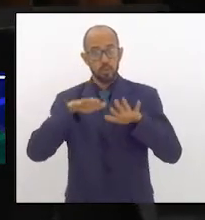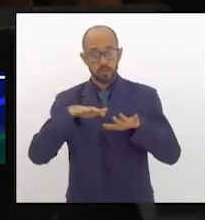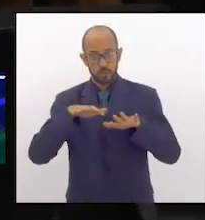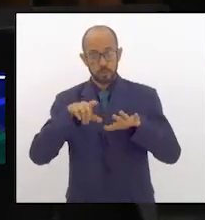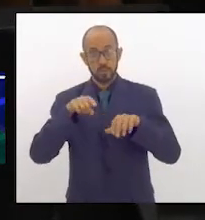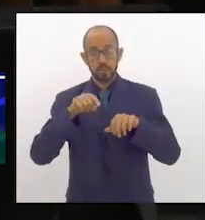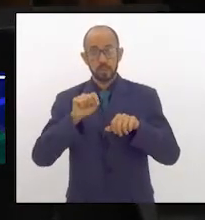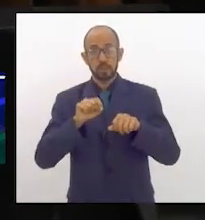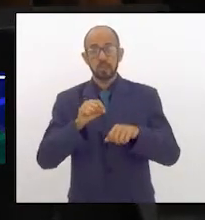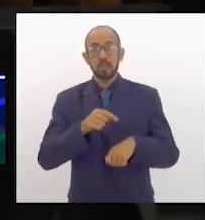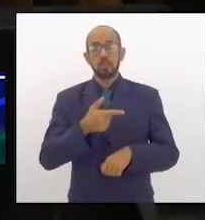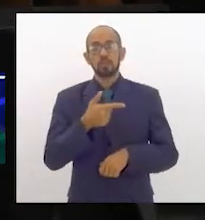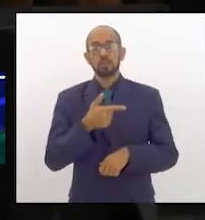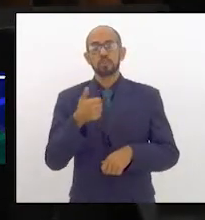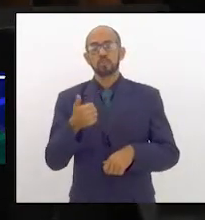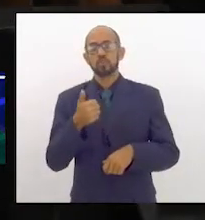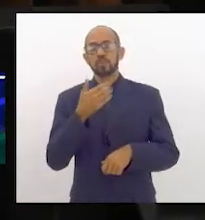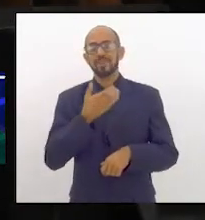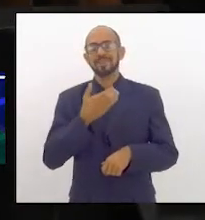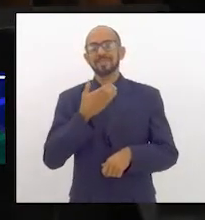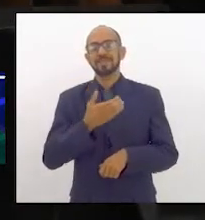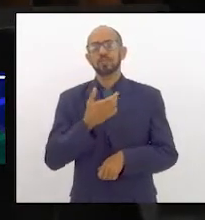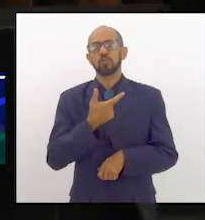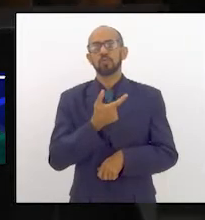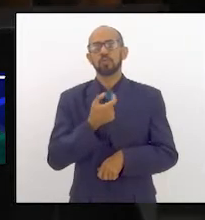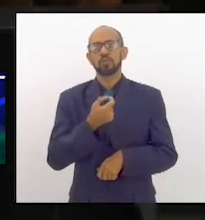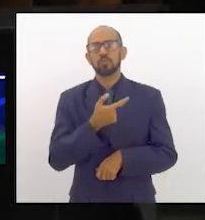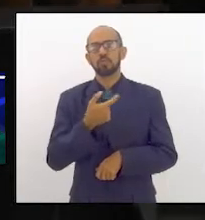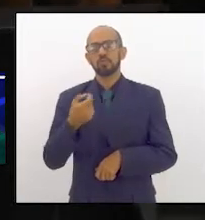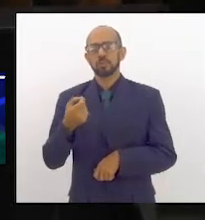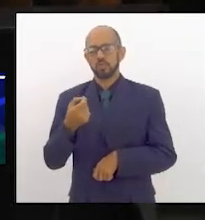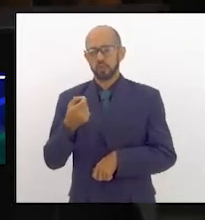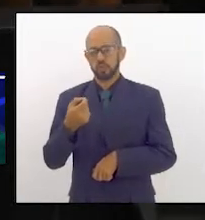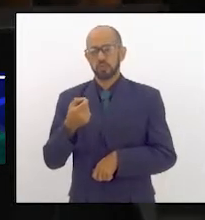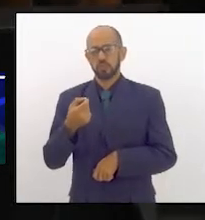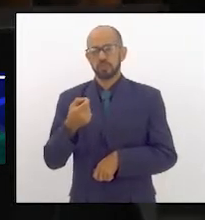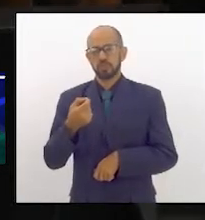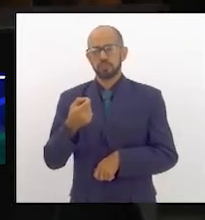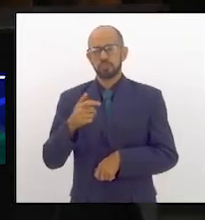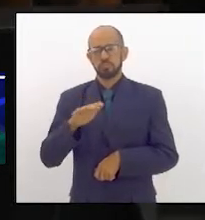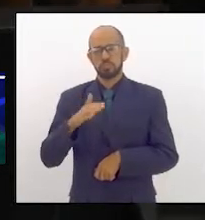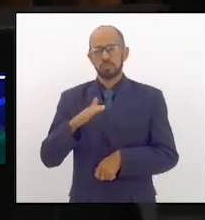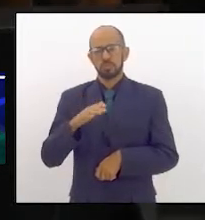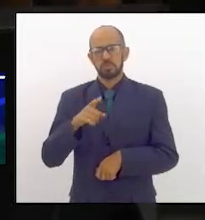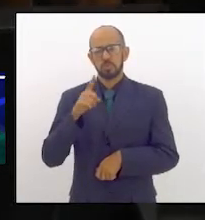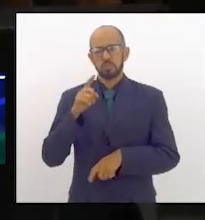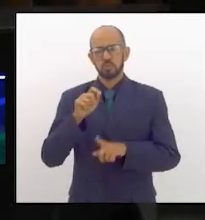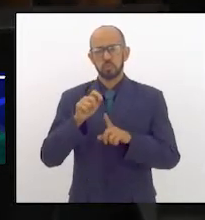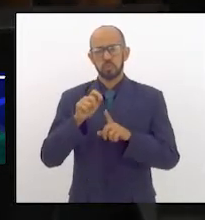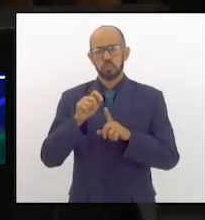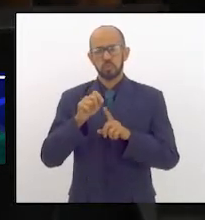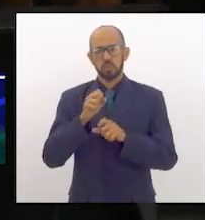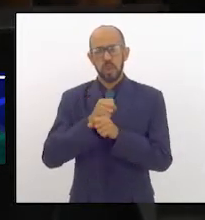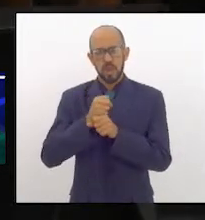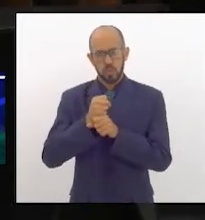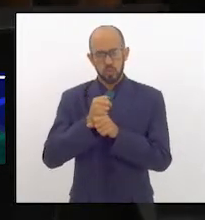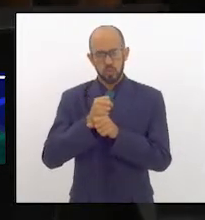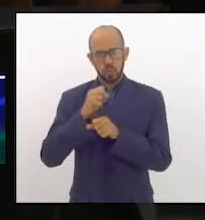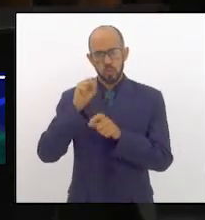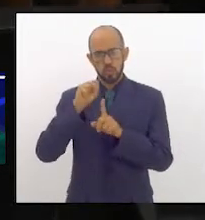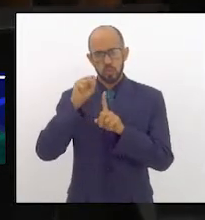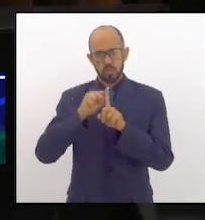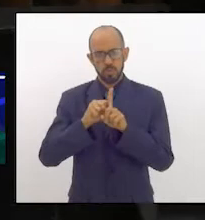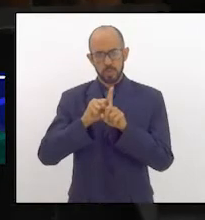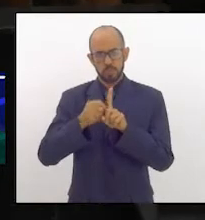em Vinte e Um de dezembro de 2020 praticamente há 1 ano e 8 meses atrás